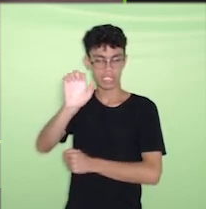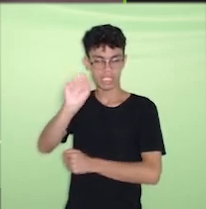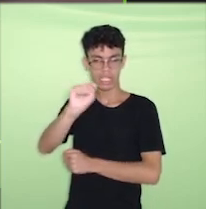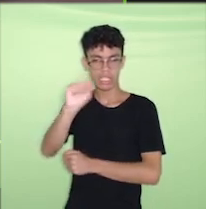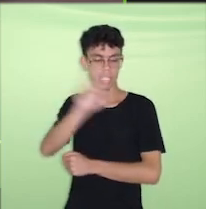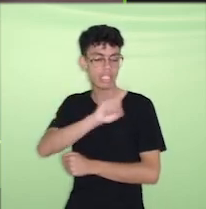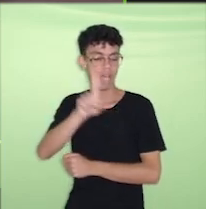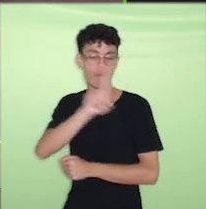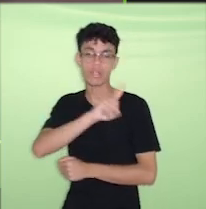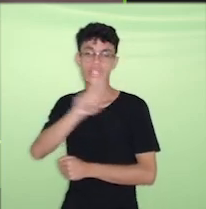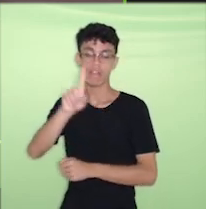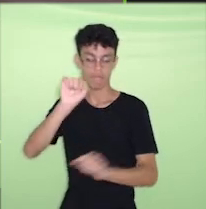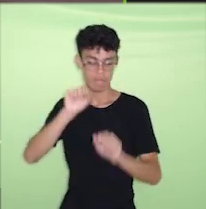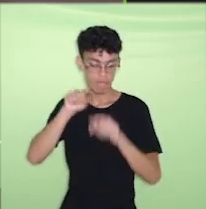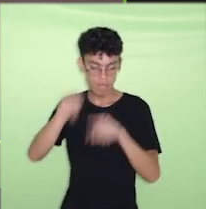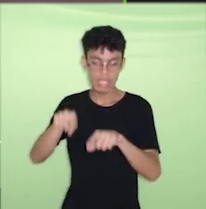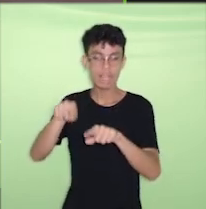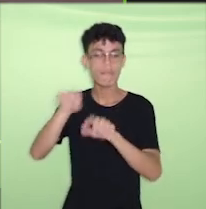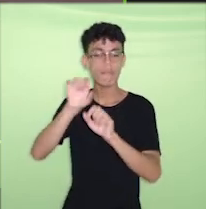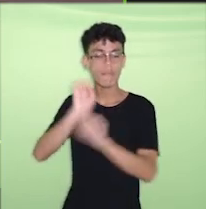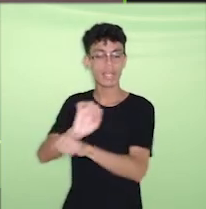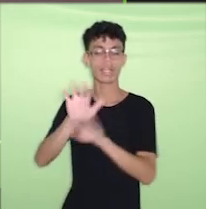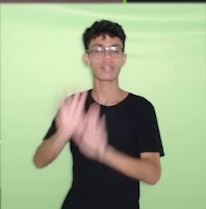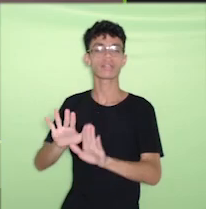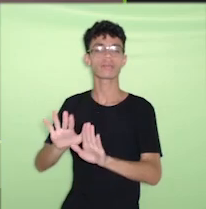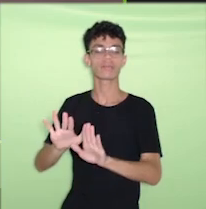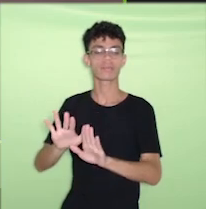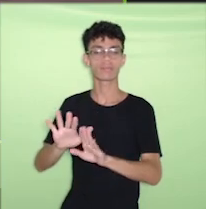agora fique aí.